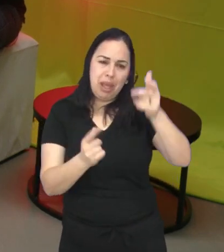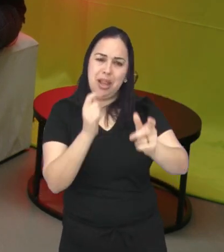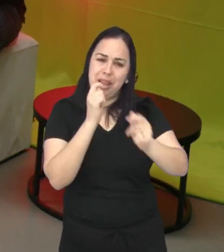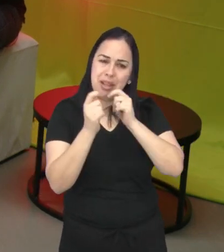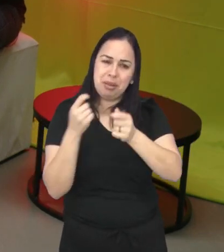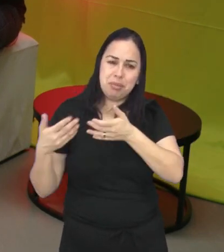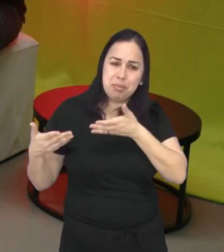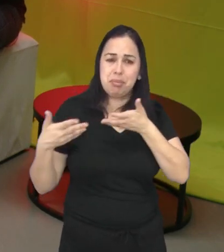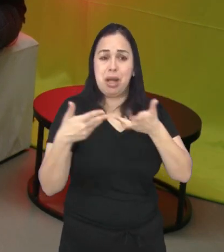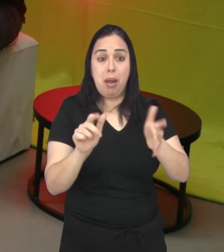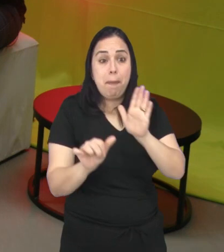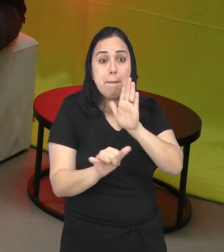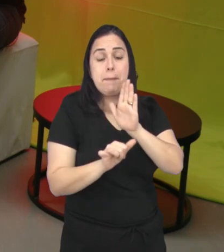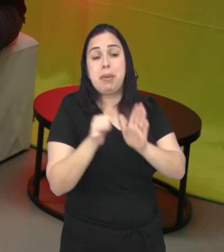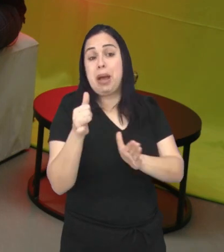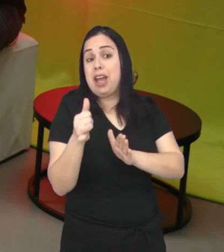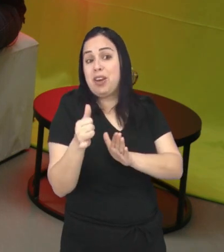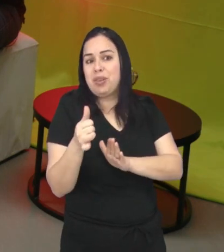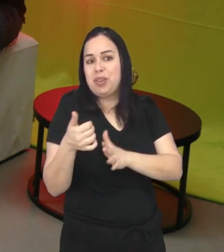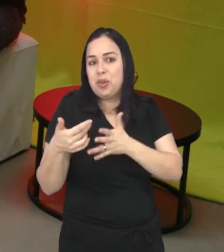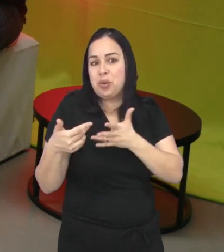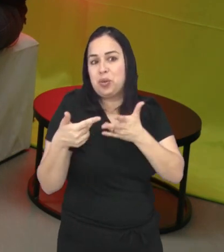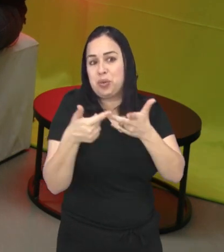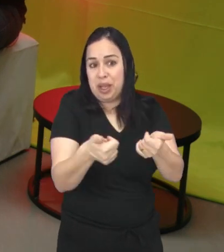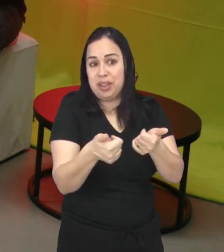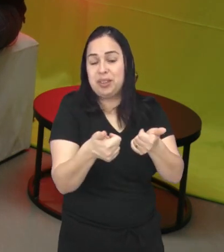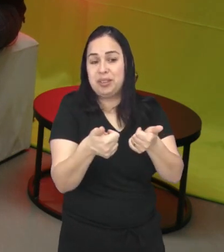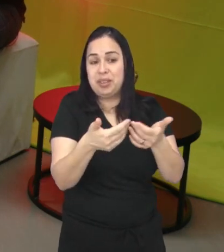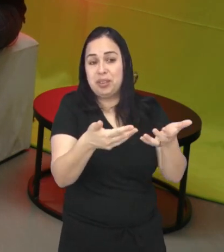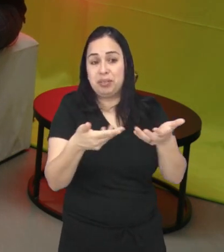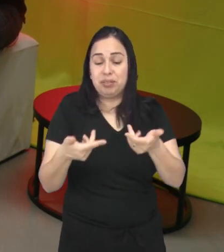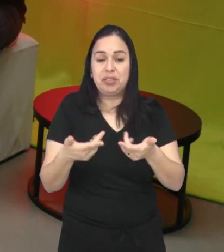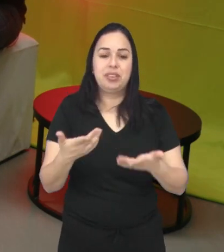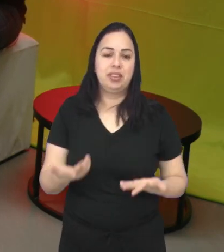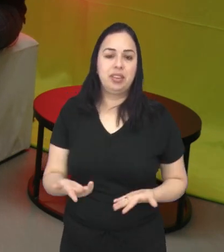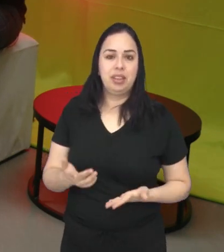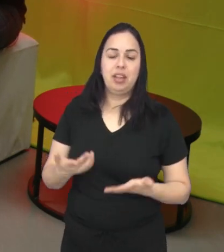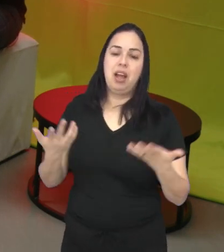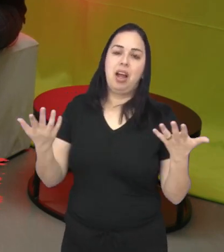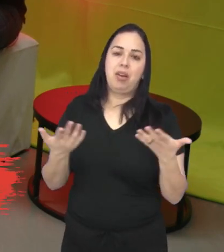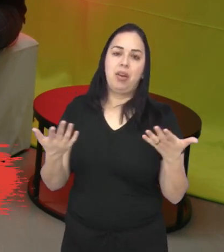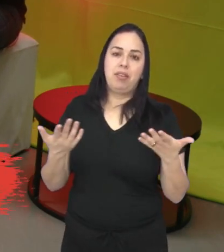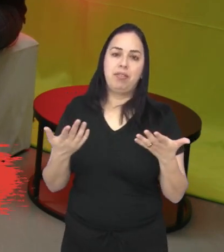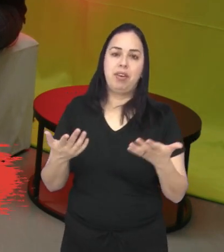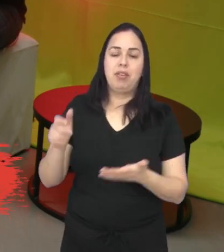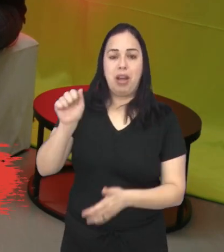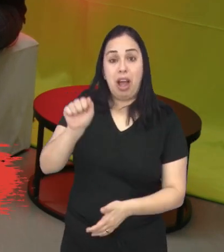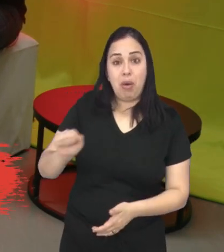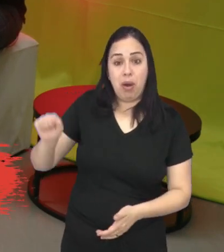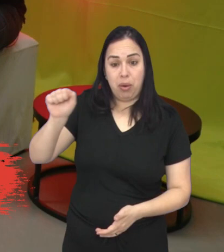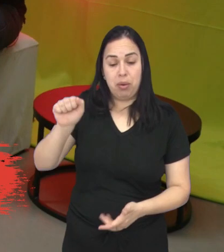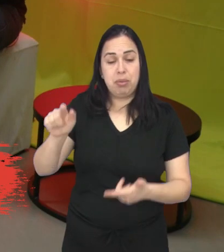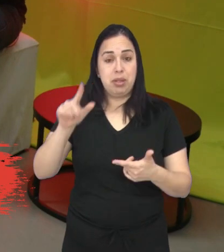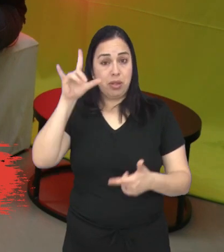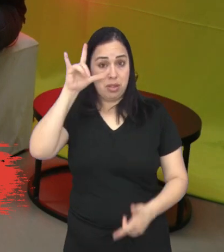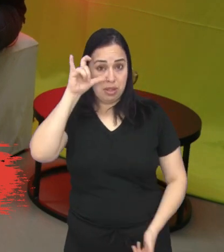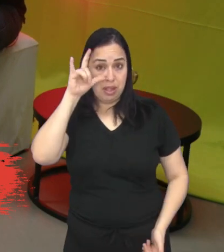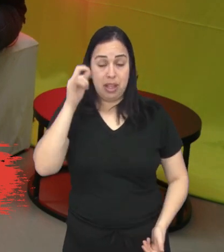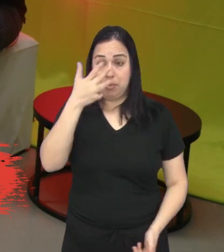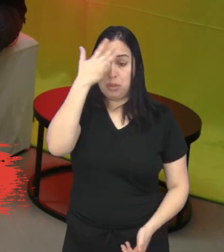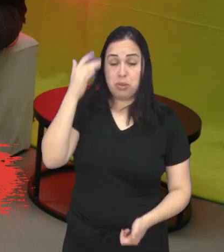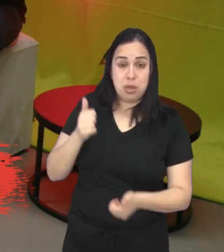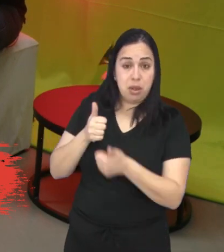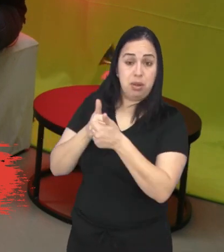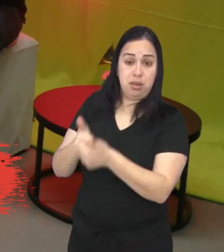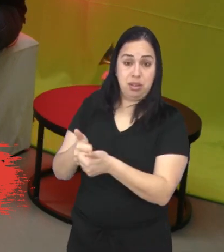ter vindo aqui no nosso primeiro convidado aqui no estúdio. Legal, obrigado. E olha, falar pro pessoal que a gente vai deixar aí o seu arroba, do seu Instagram, pro pessoal